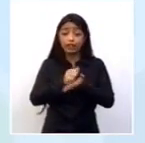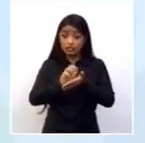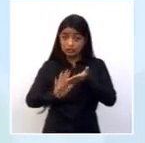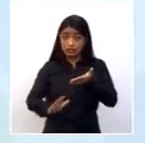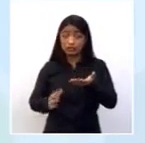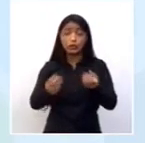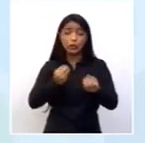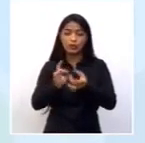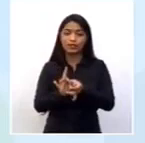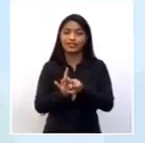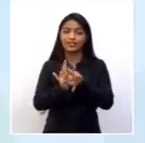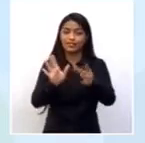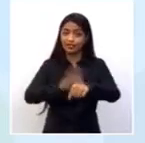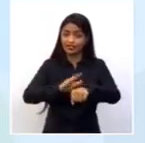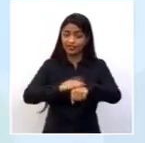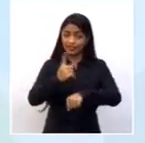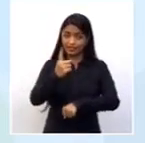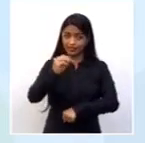10 minutinhos.